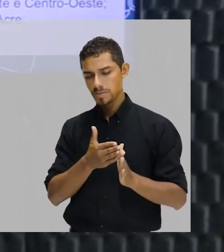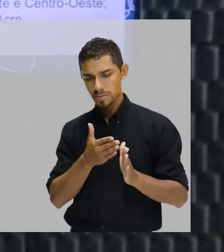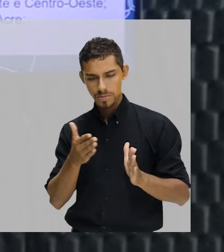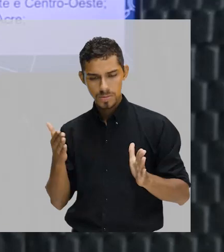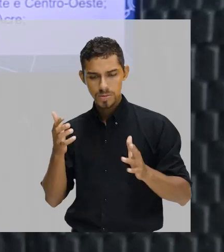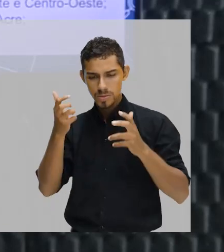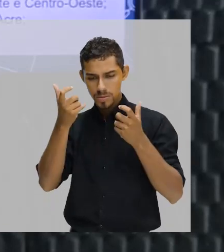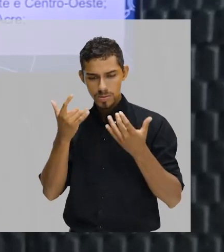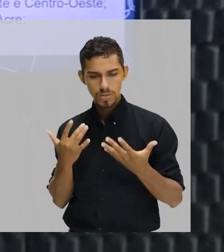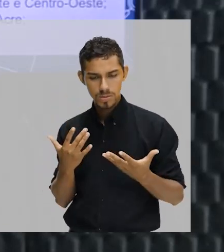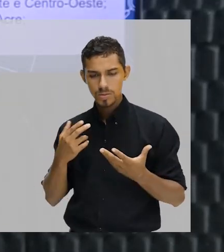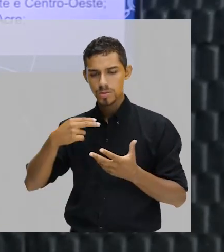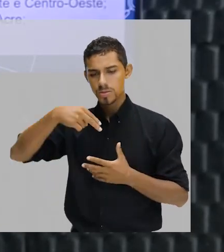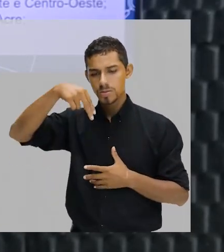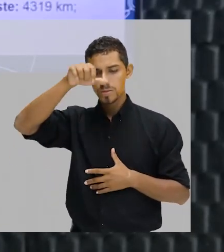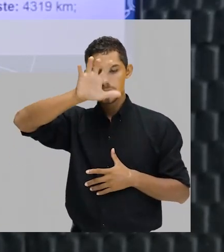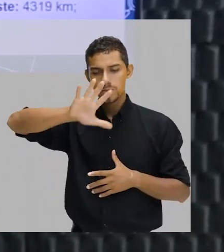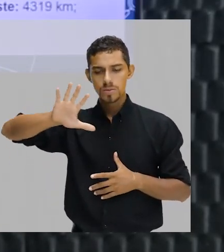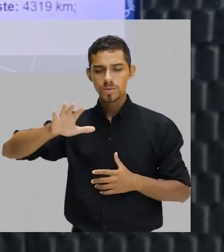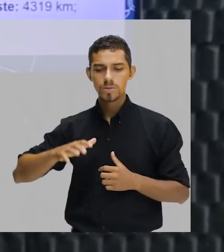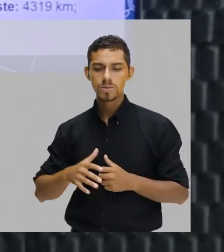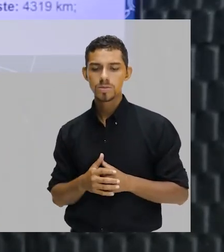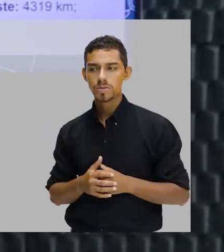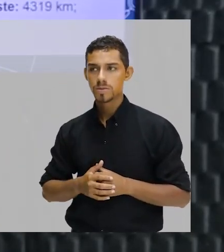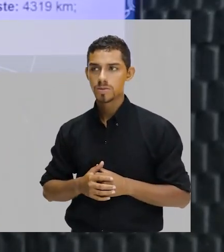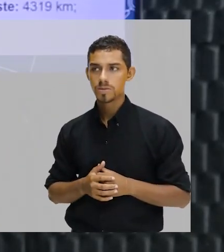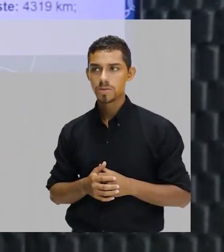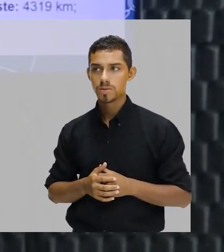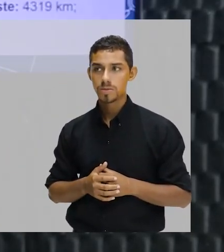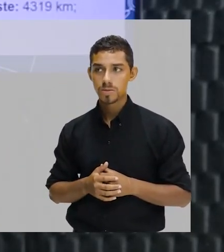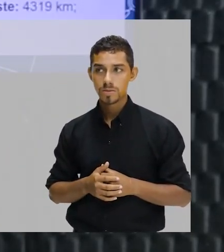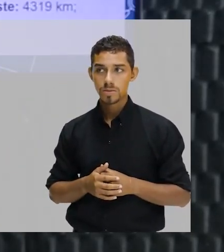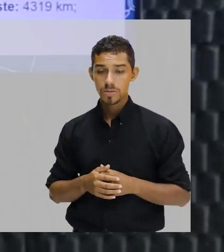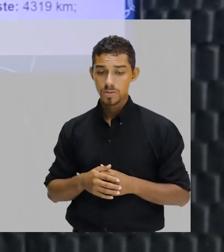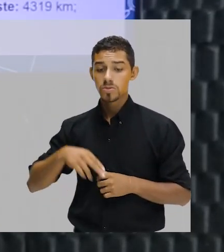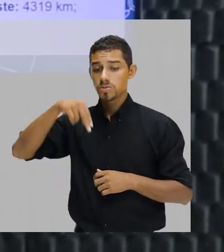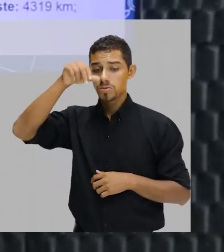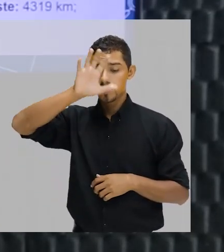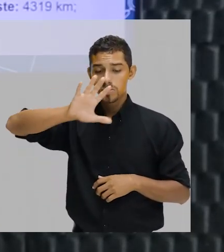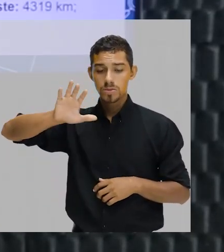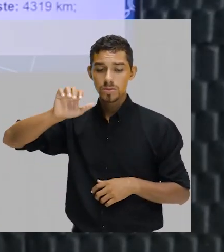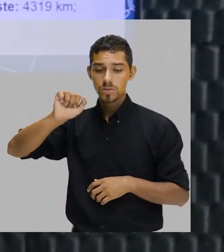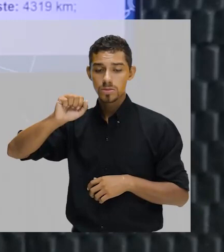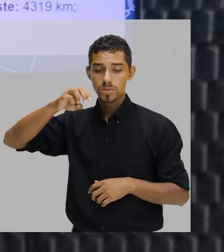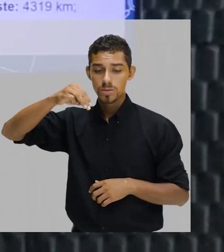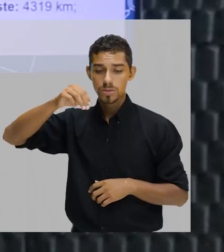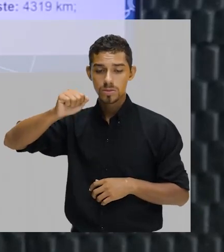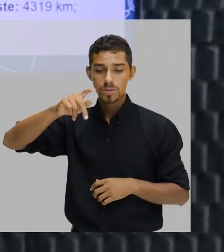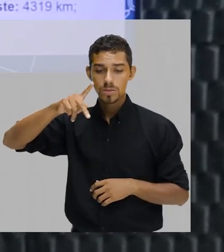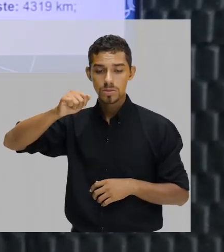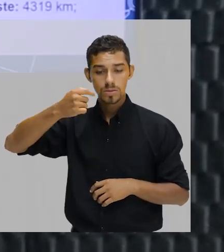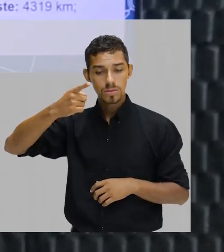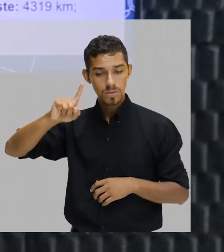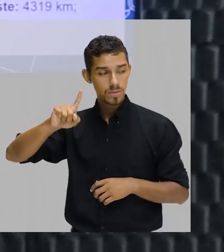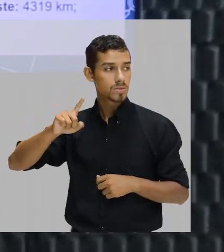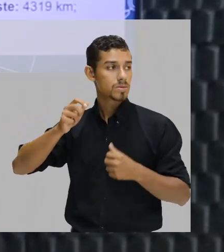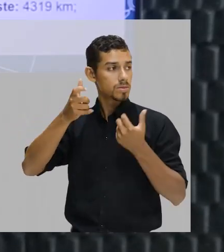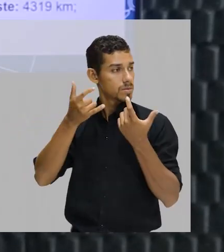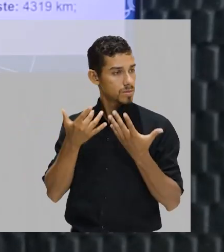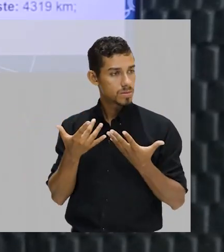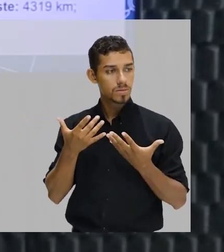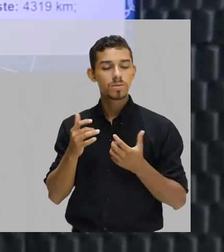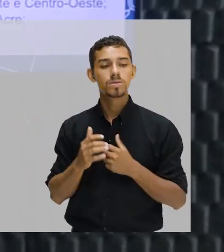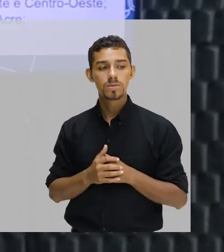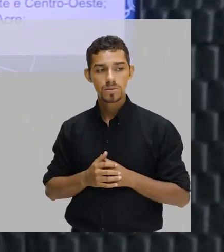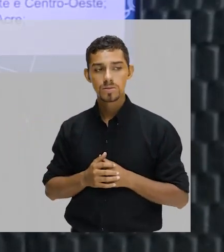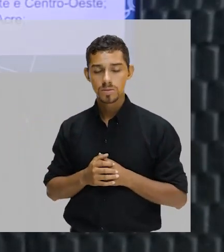certo, situada no hemisfério norte. Deixa eu mostrar bem aqui, ó. Essas regiões aqui, por exemplo, do Amapá, tá certo? Ela está situada no hemisfério norte, mas